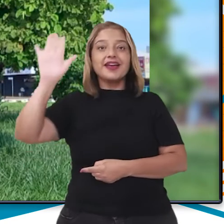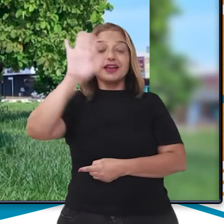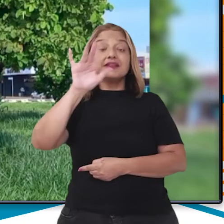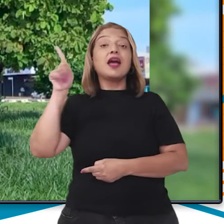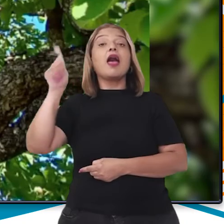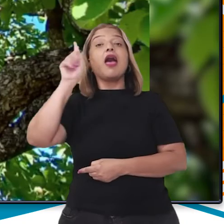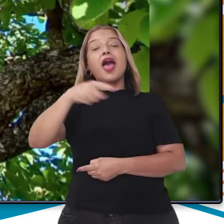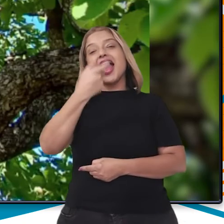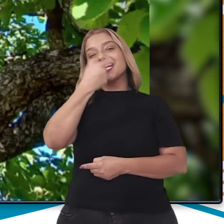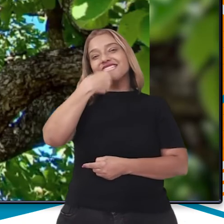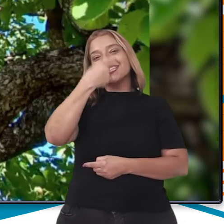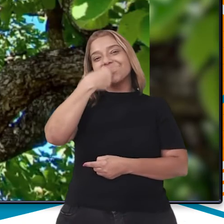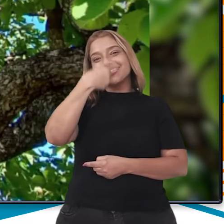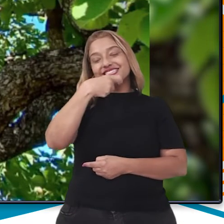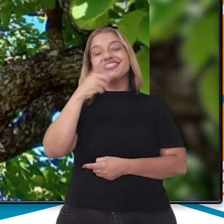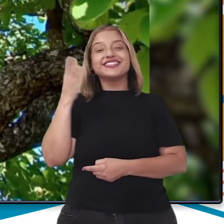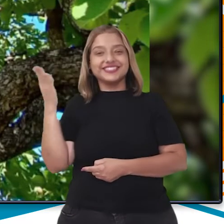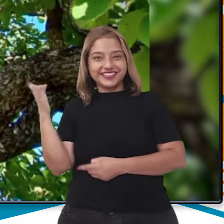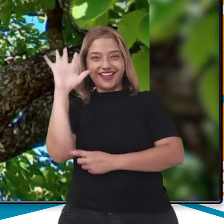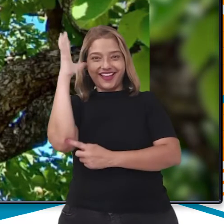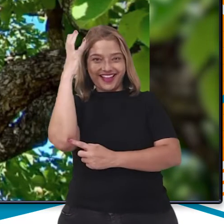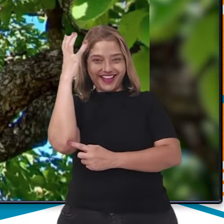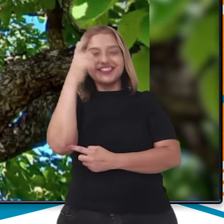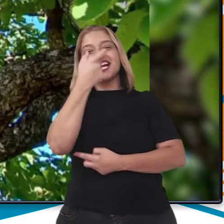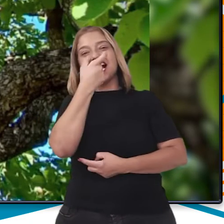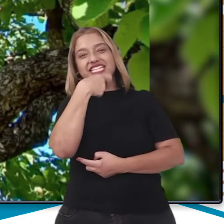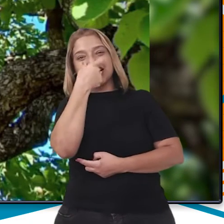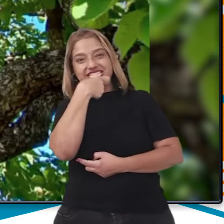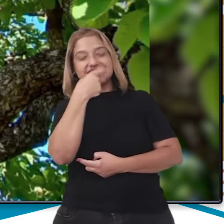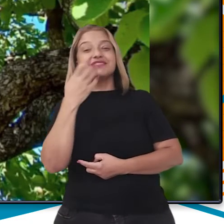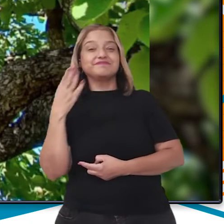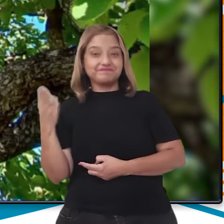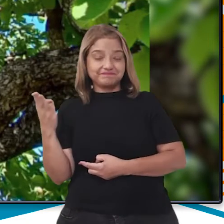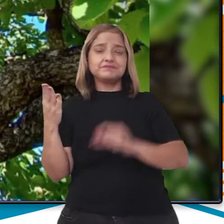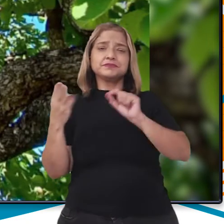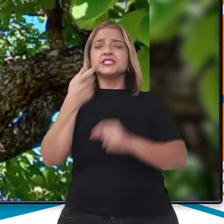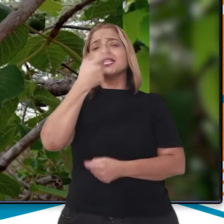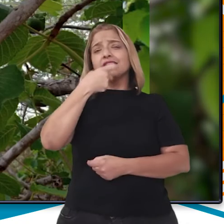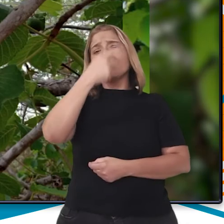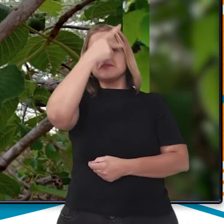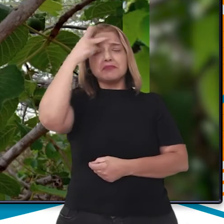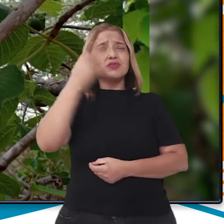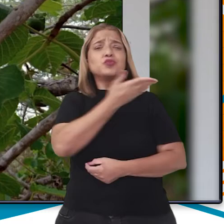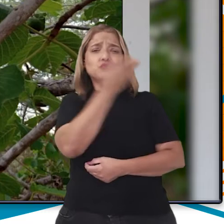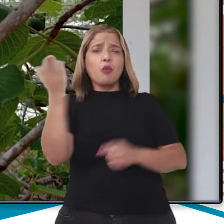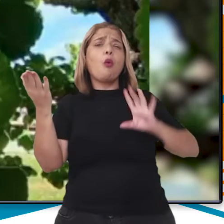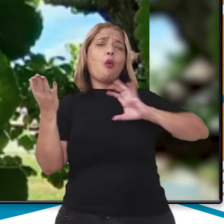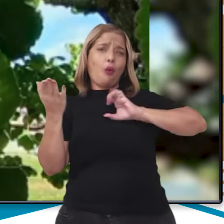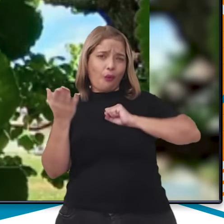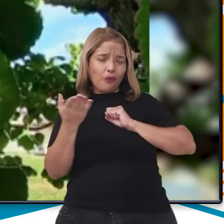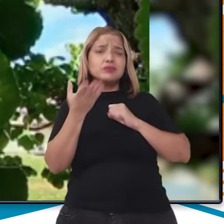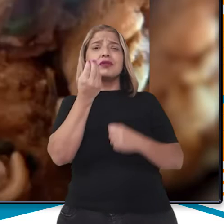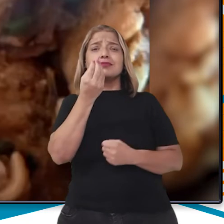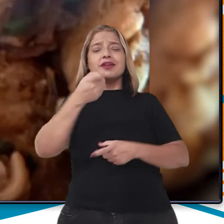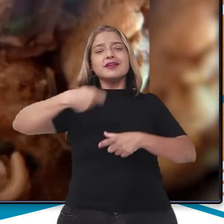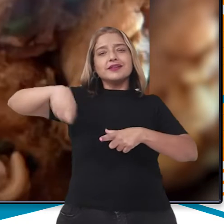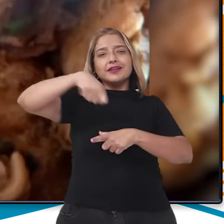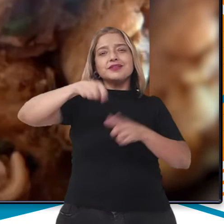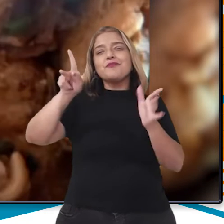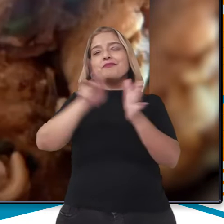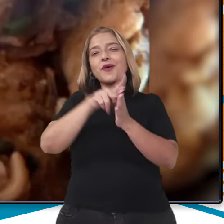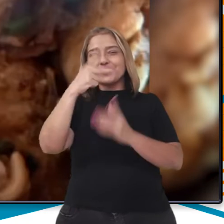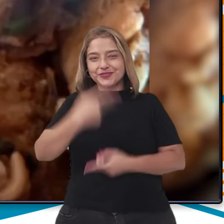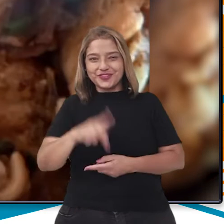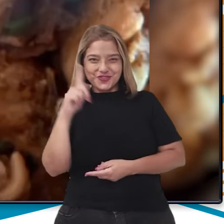brasileiro. É um pé de pequi, é um pequizeiro, né? Um fruto muito apreciado pela